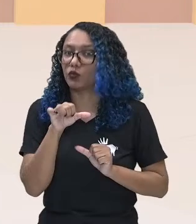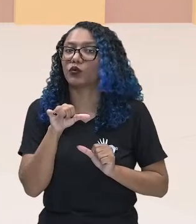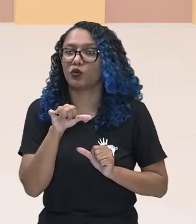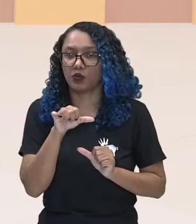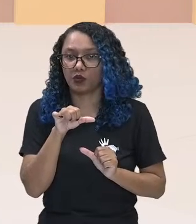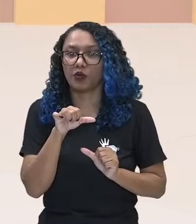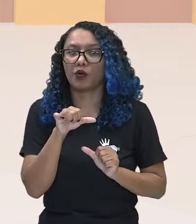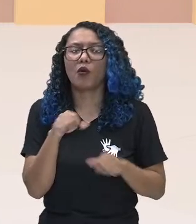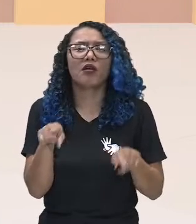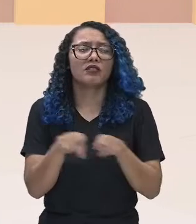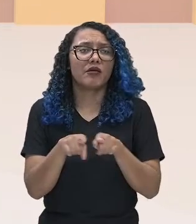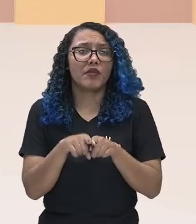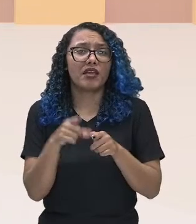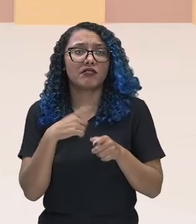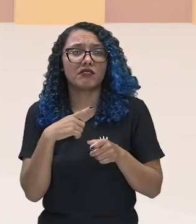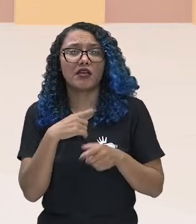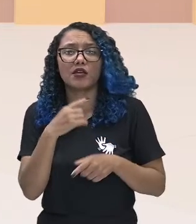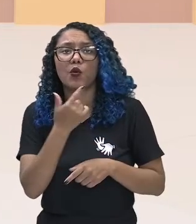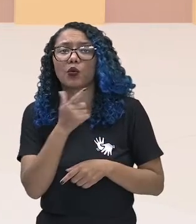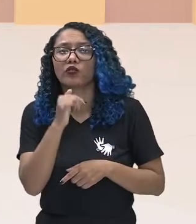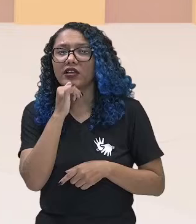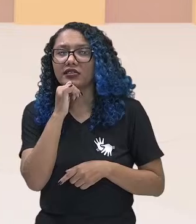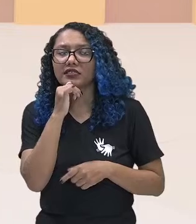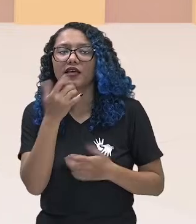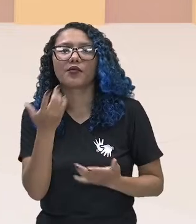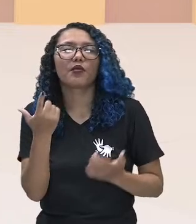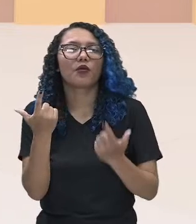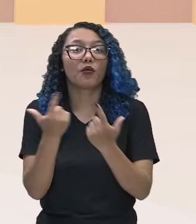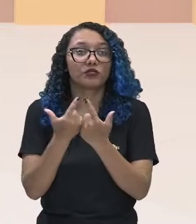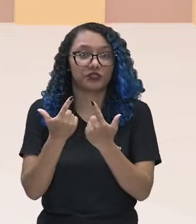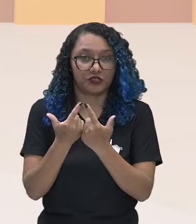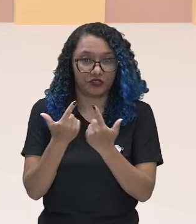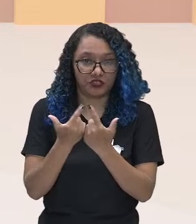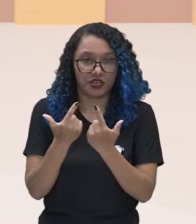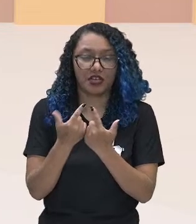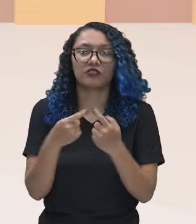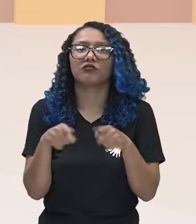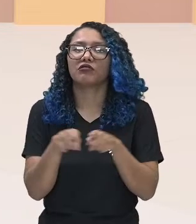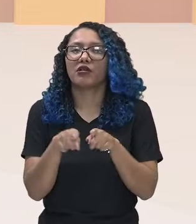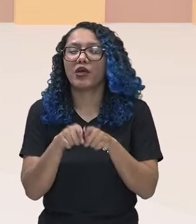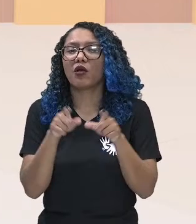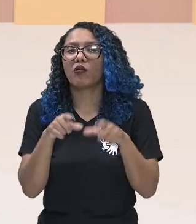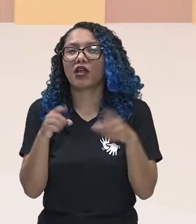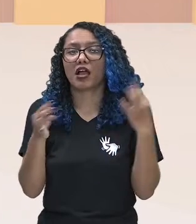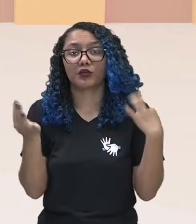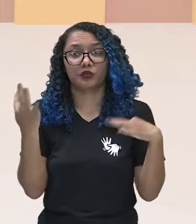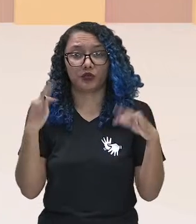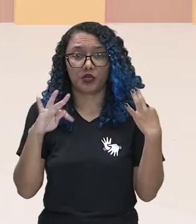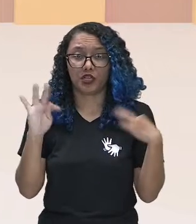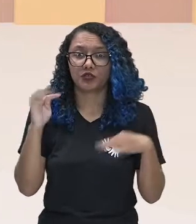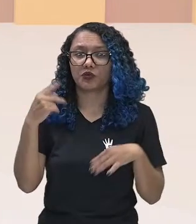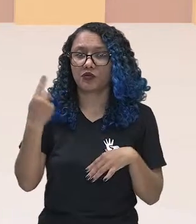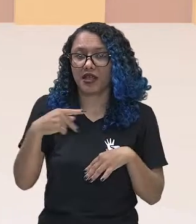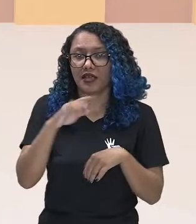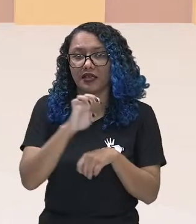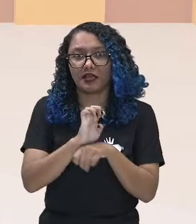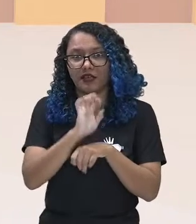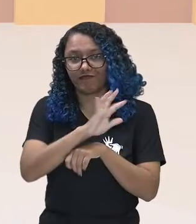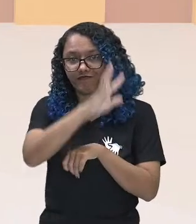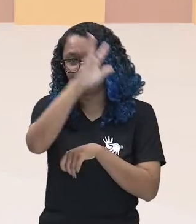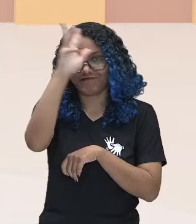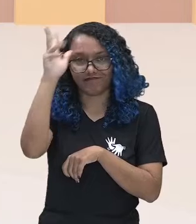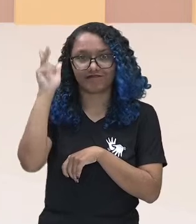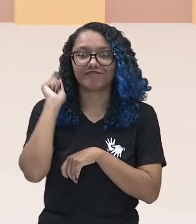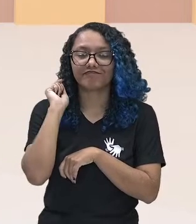com o Teatro Amazonas, né, um dos principais pontos turísticos agora do estado. Então, a ponte ela tem aí um pouco